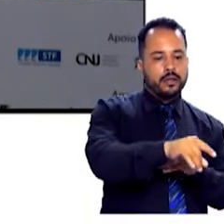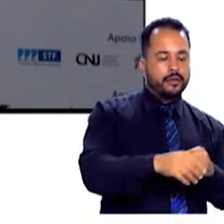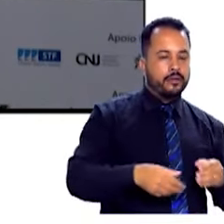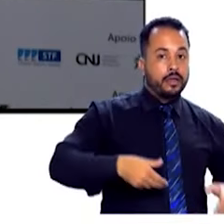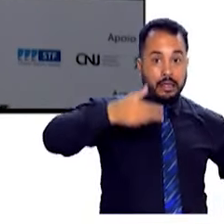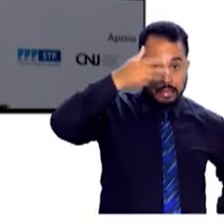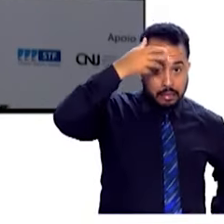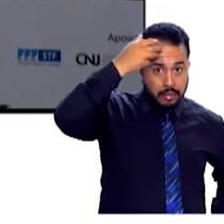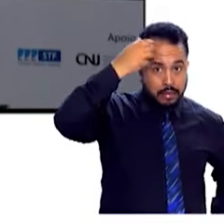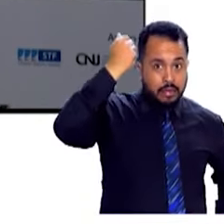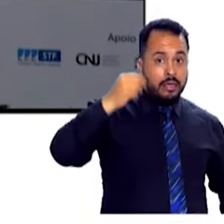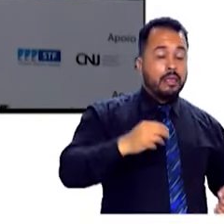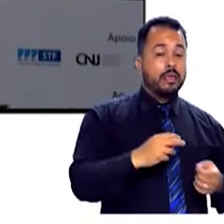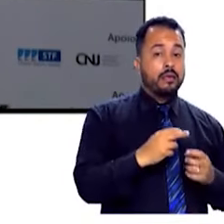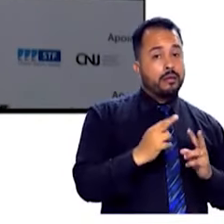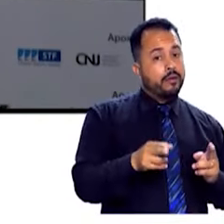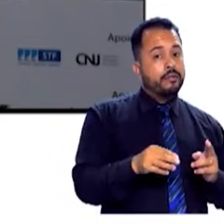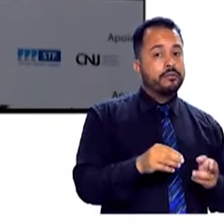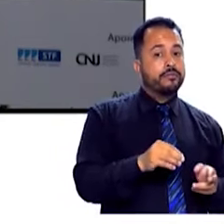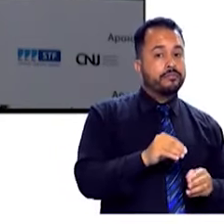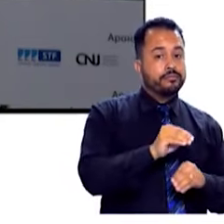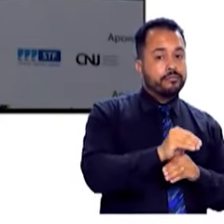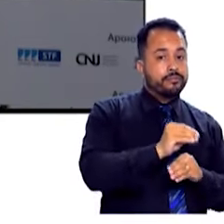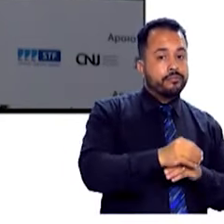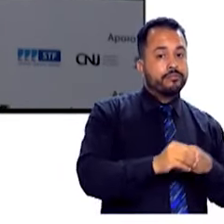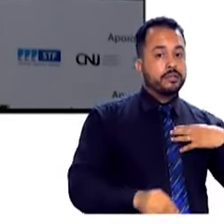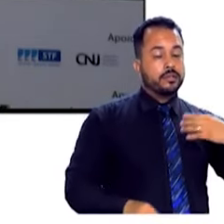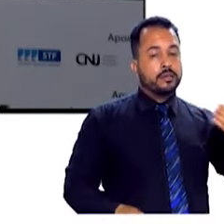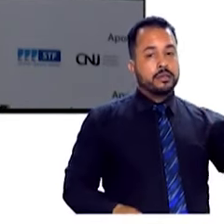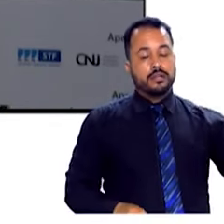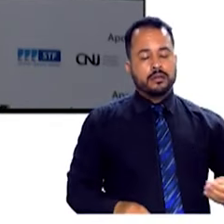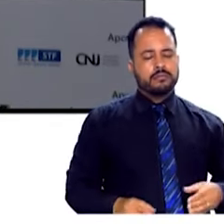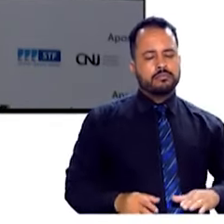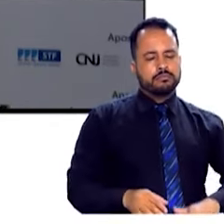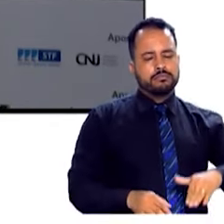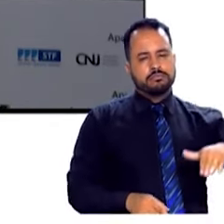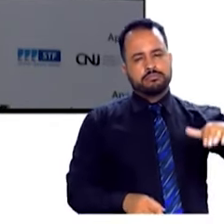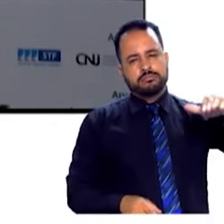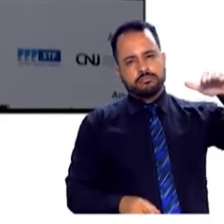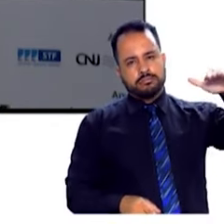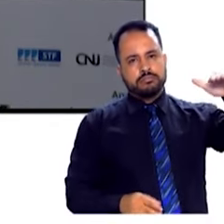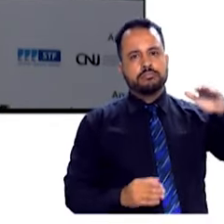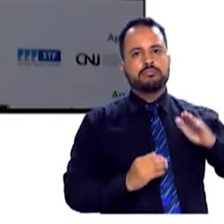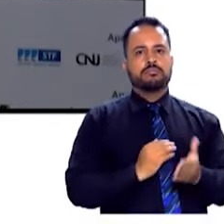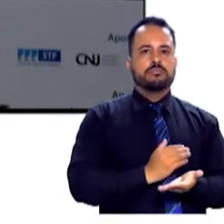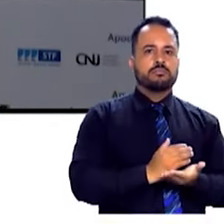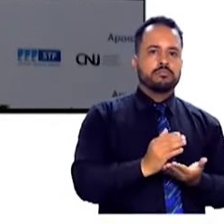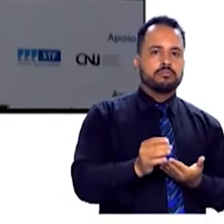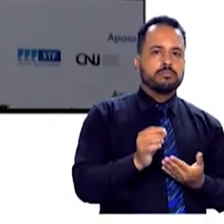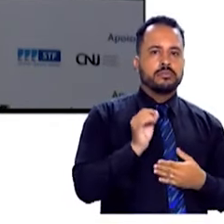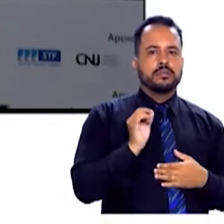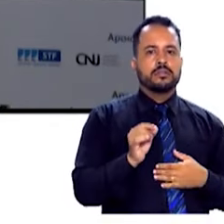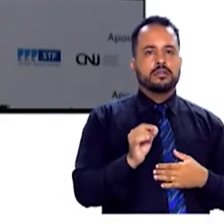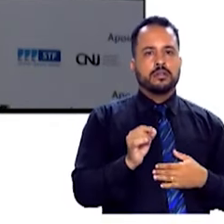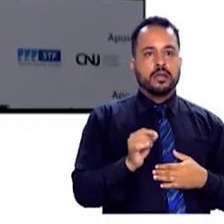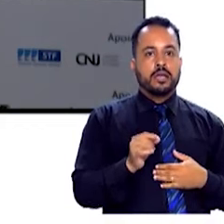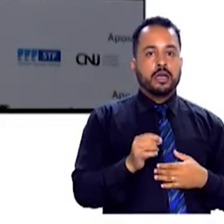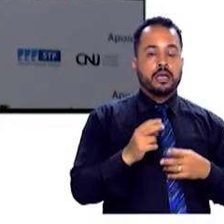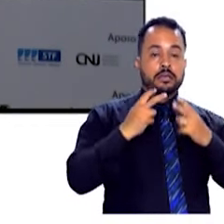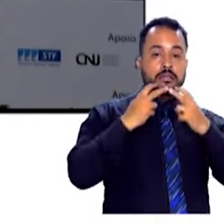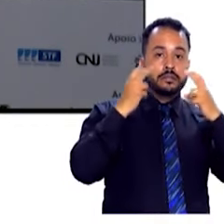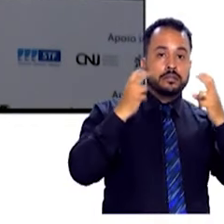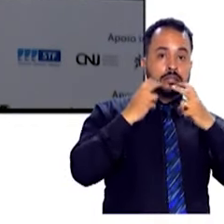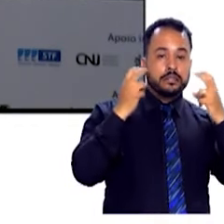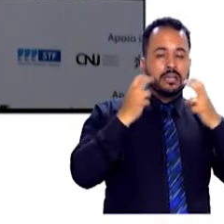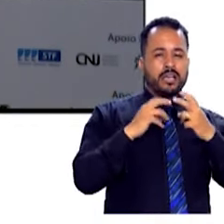filhas mas cresceram cresceram e começaram então a gritar